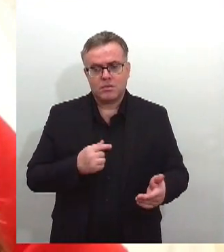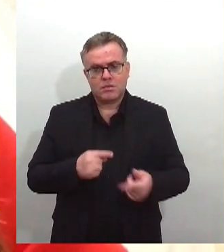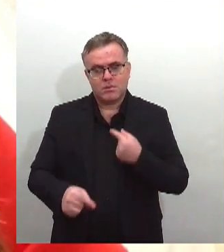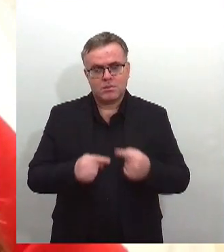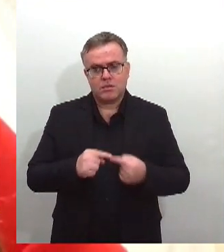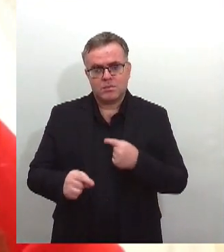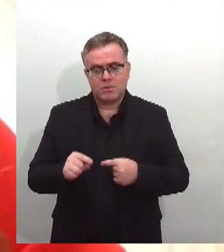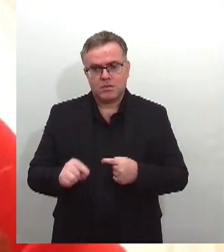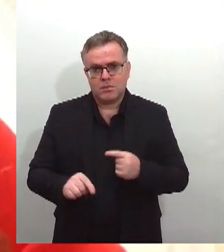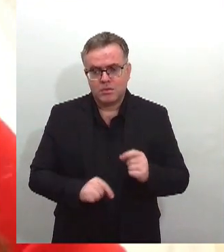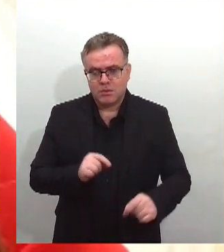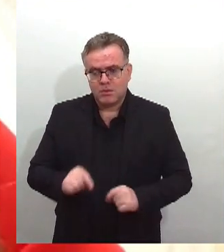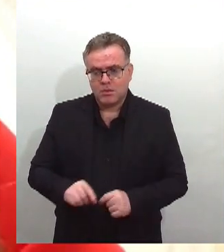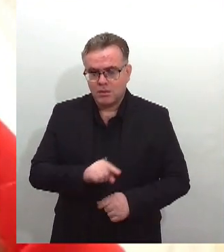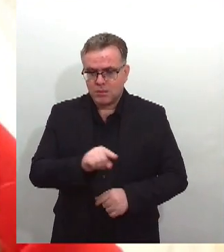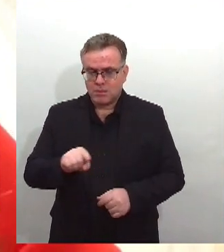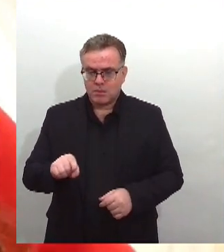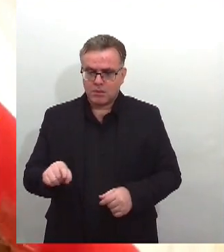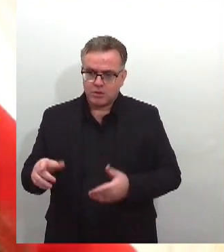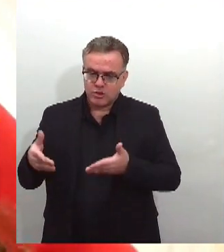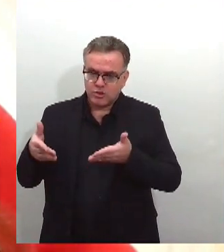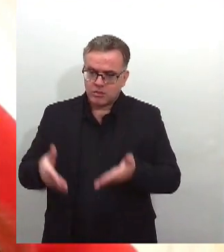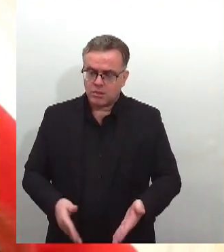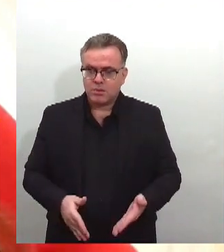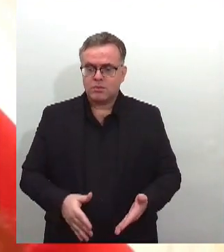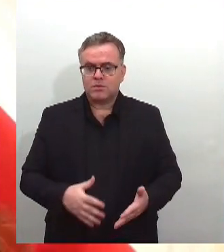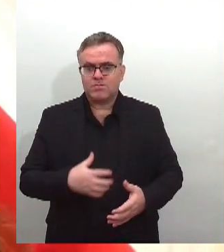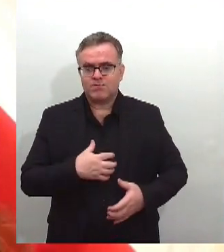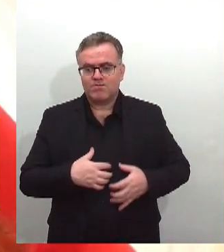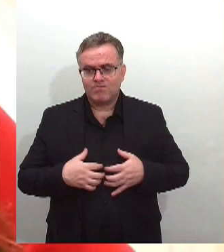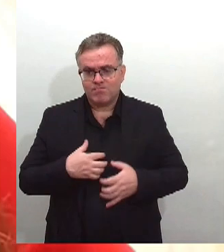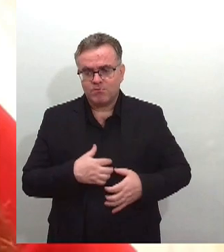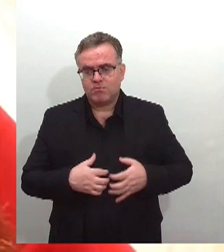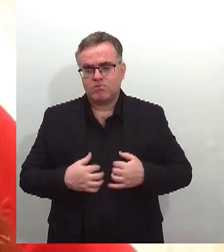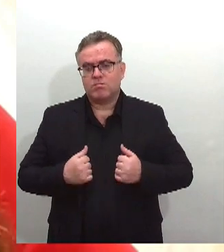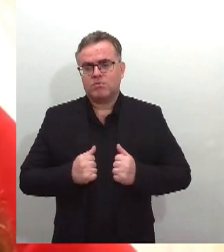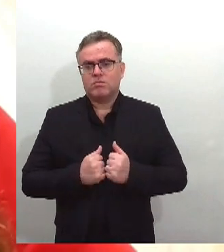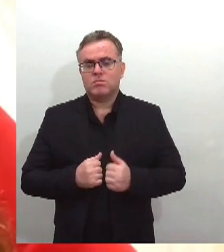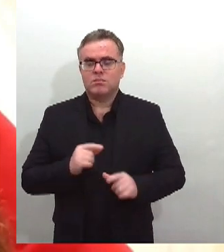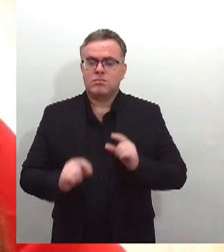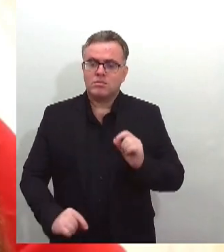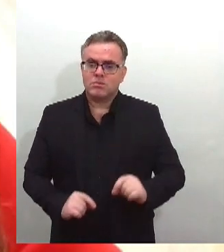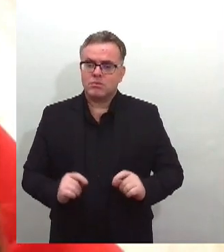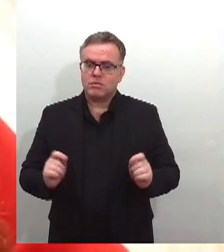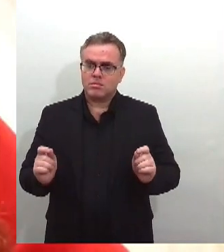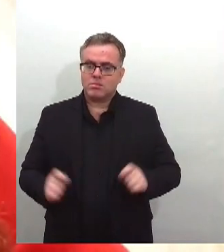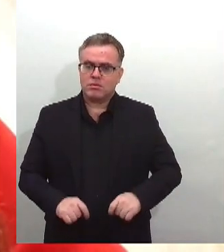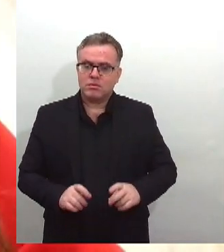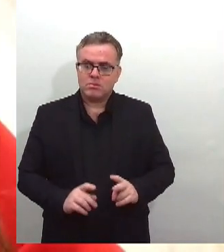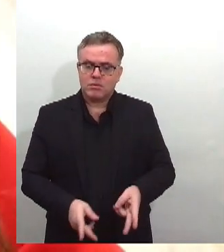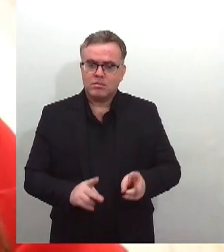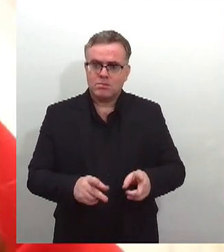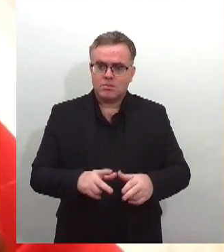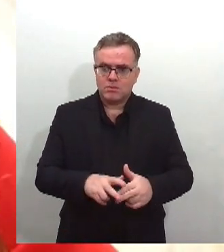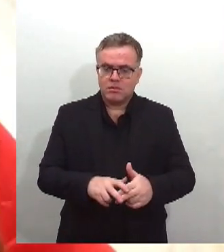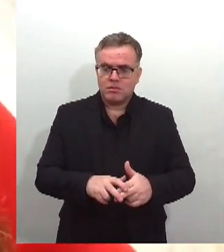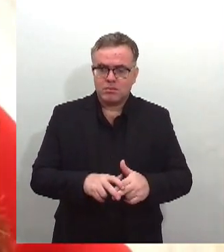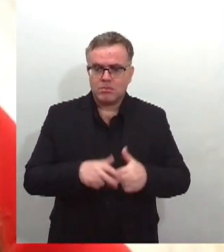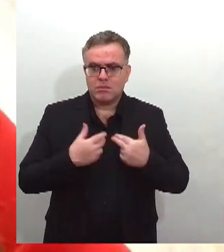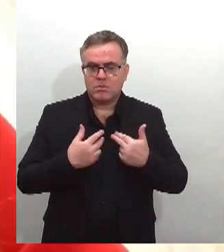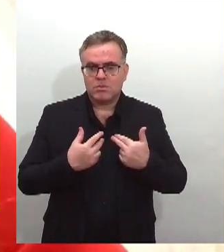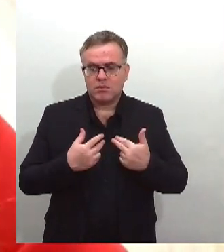lágrima nos olhos, até porque ela está processando alguém que um dia ela amou muito. Então, esse é o motivo principal para que a